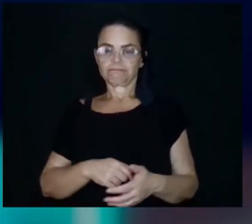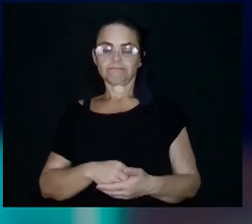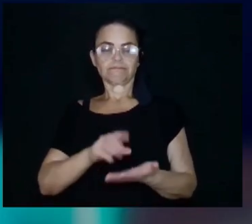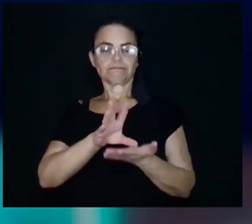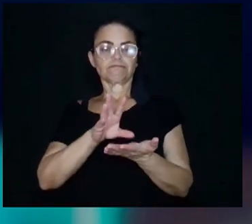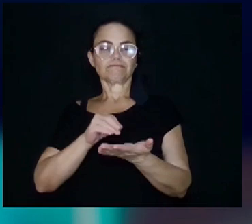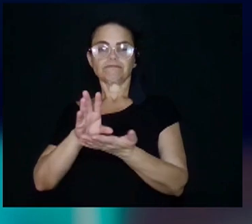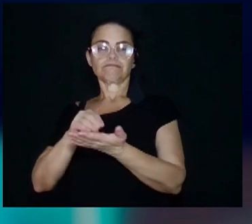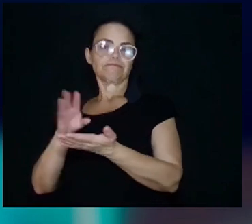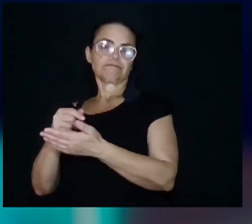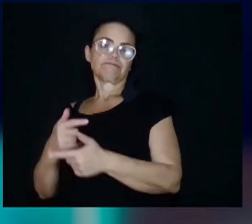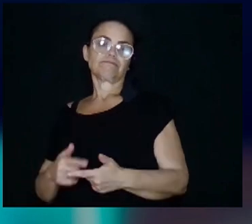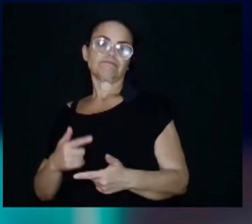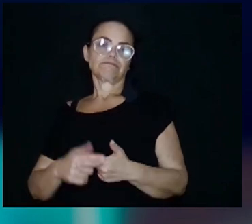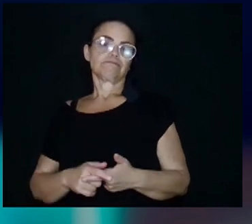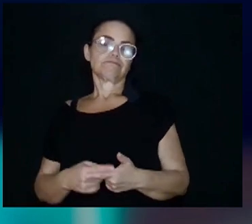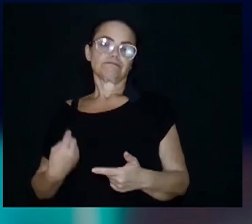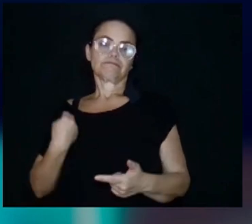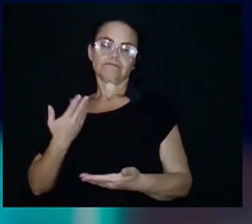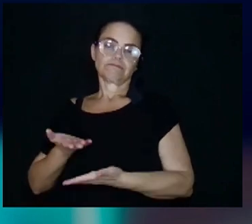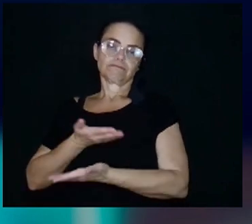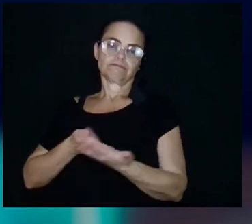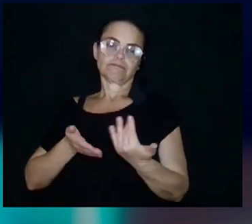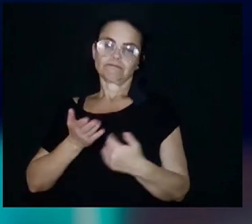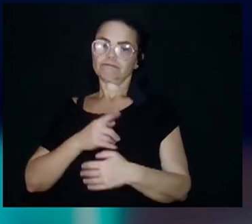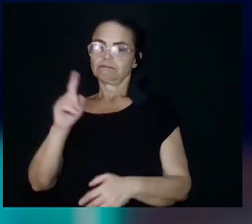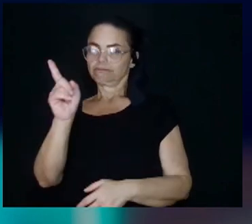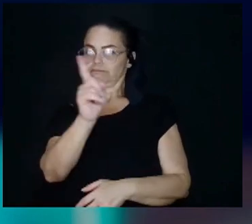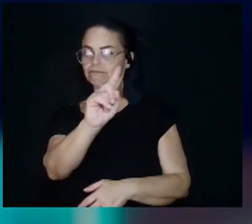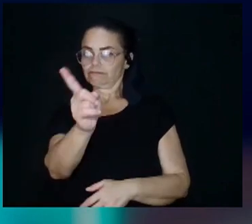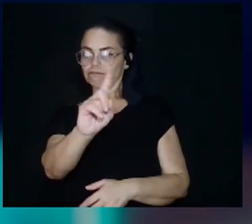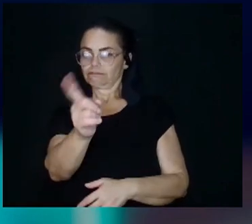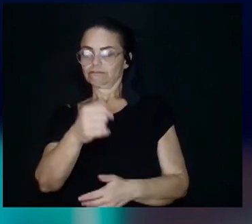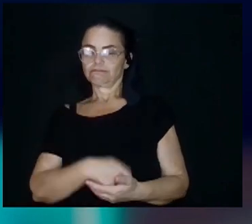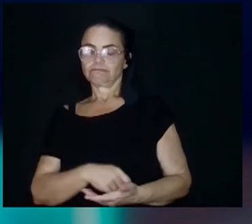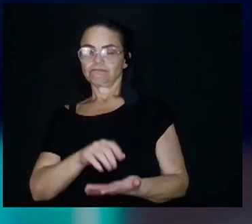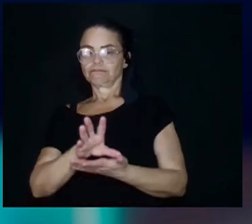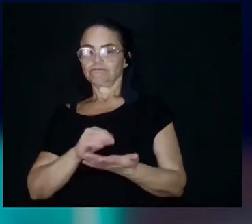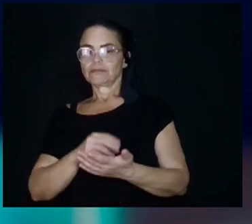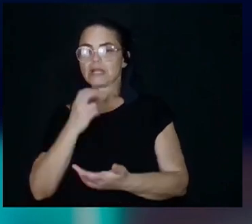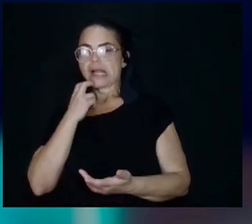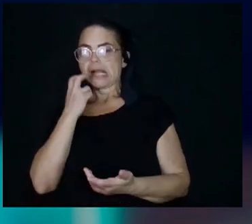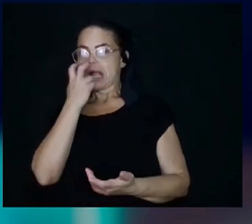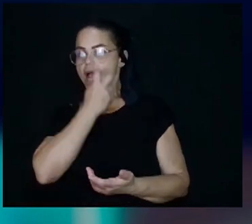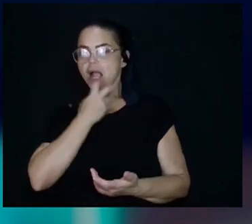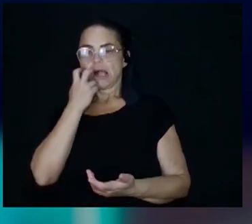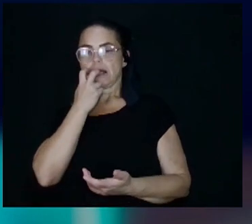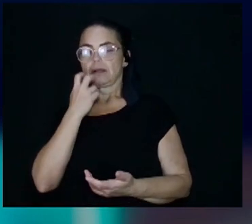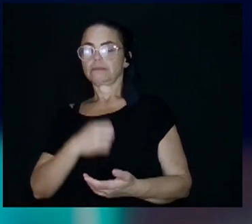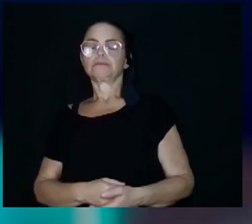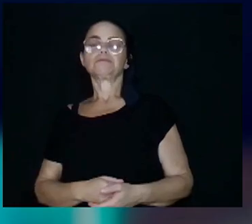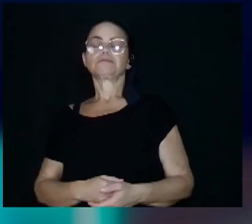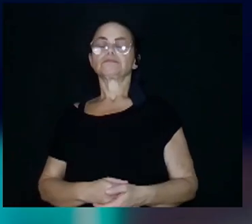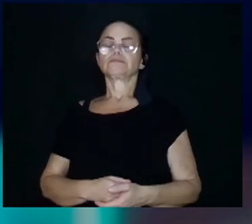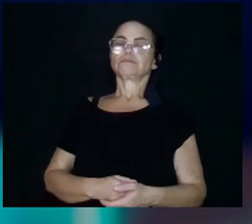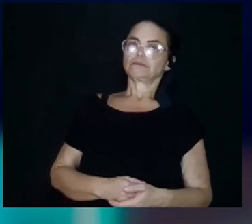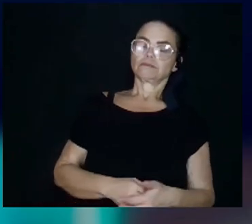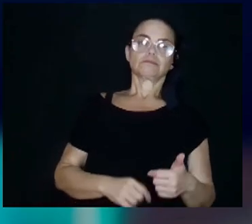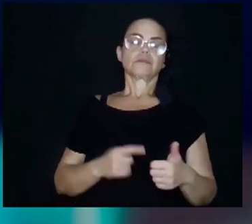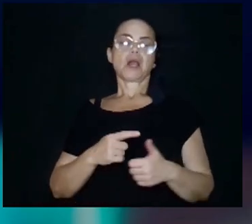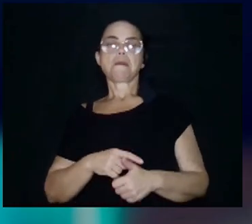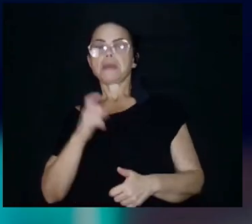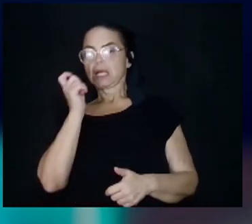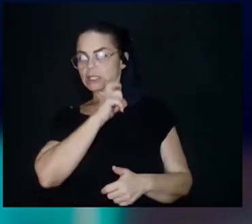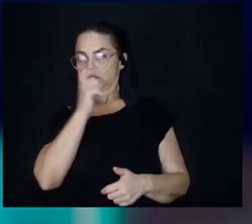porque convive com alguém que gagueja. Né? Ninguém vai gaguejar, é outro mito. Então, o primeiro mito não é psicológico